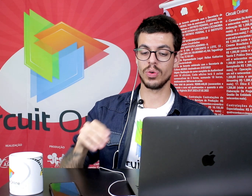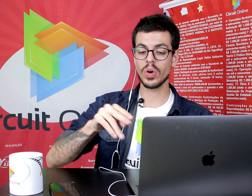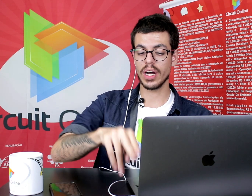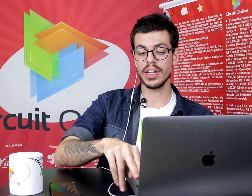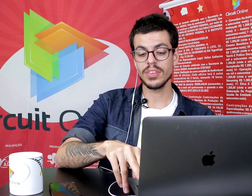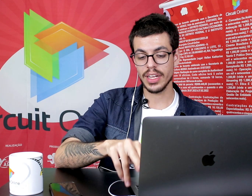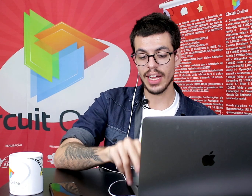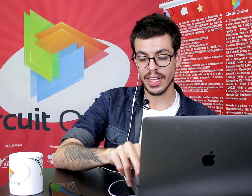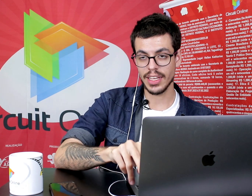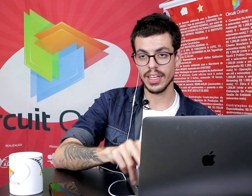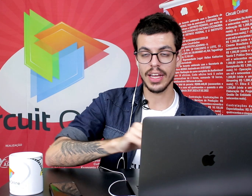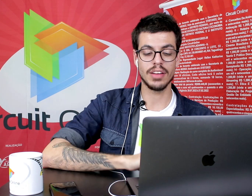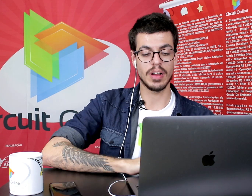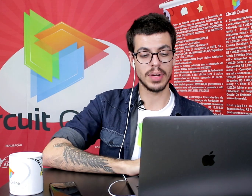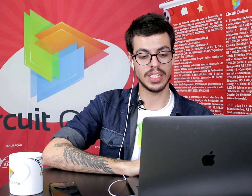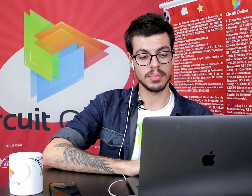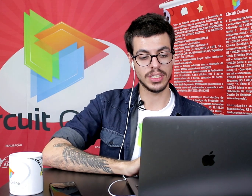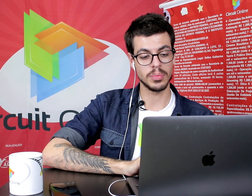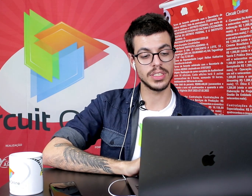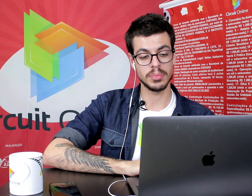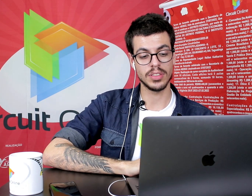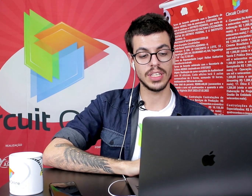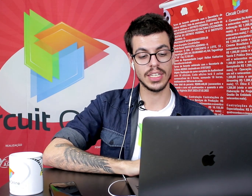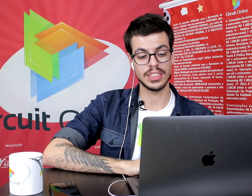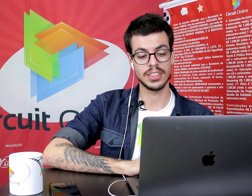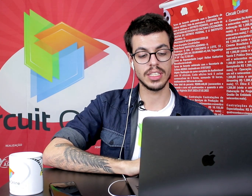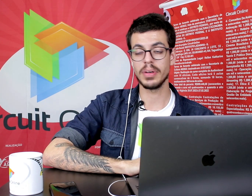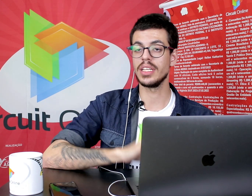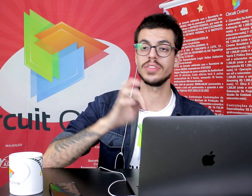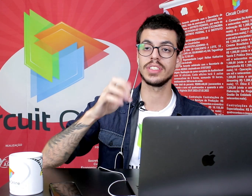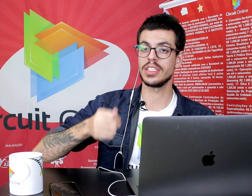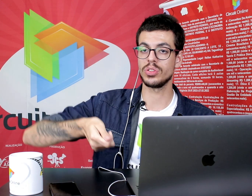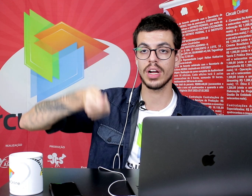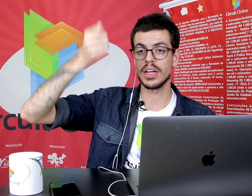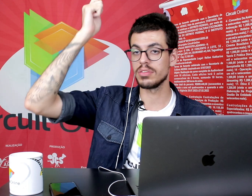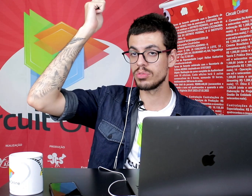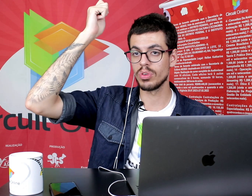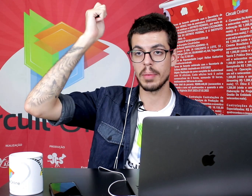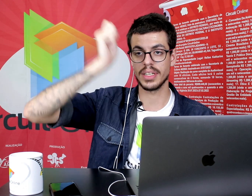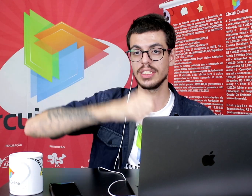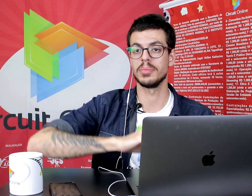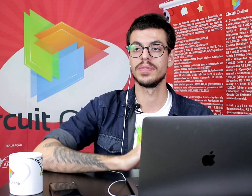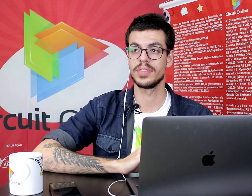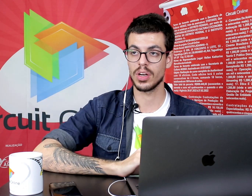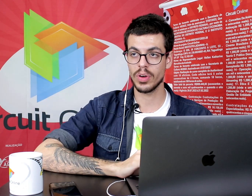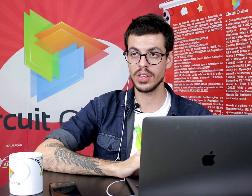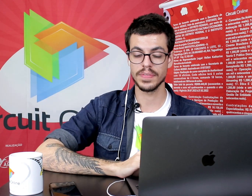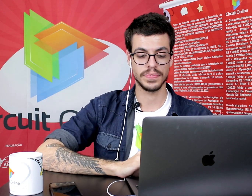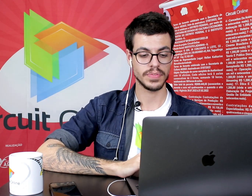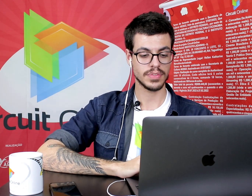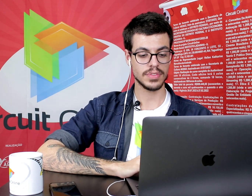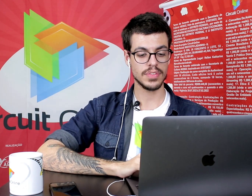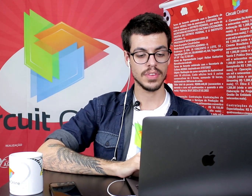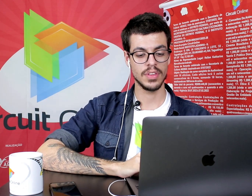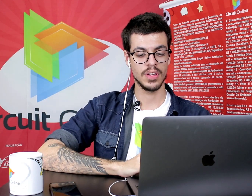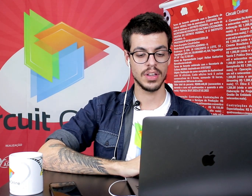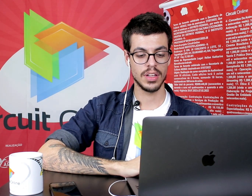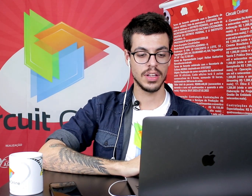Mas o ganho dele aqui, ele vai bater mais ou menos em menos 10, independente de você ter jogado tudo lá para cima. Tranquilo?